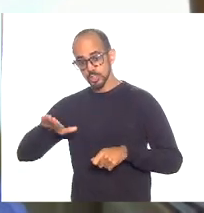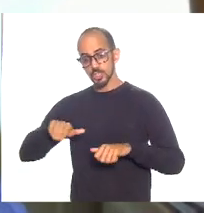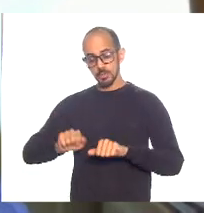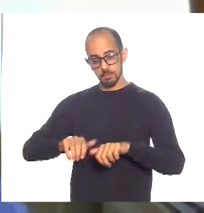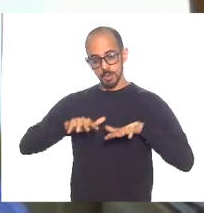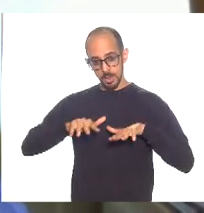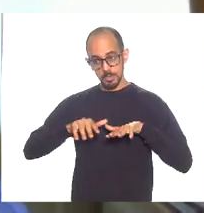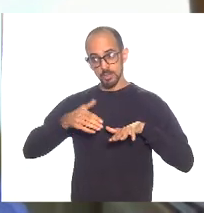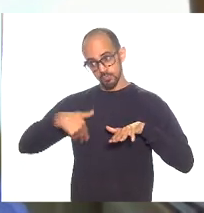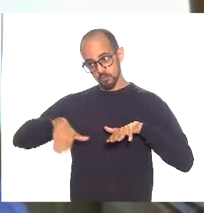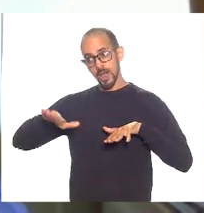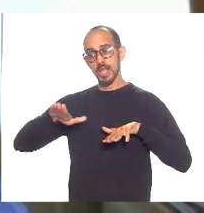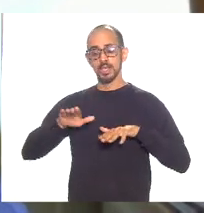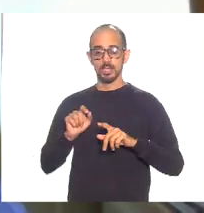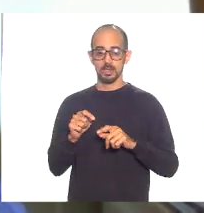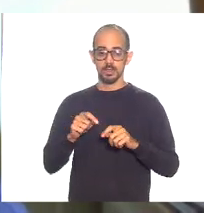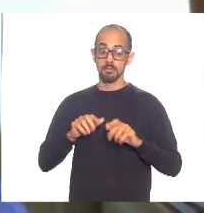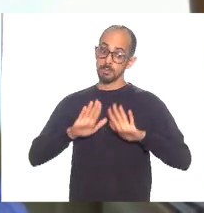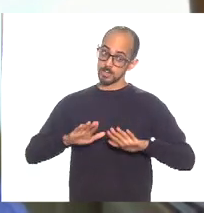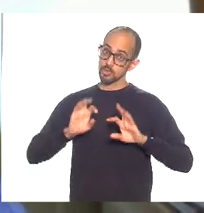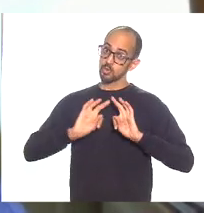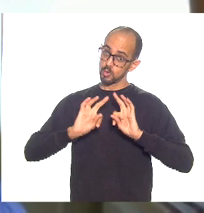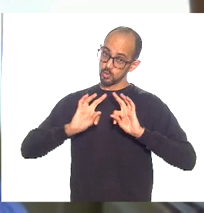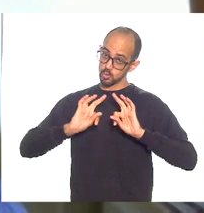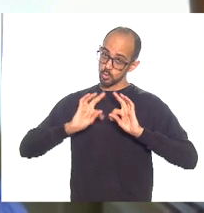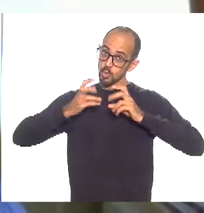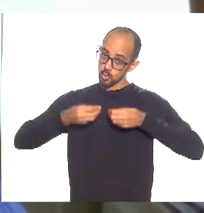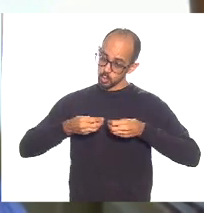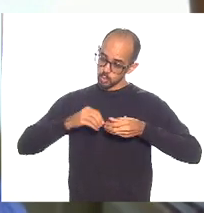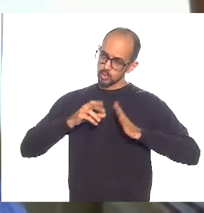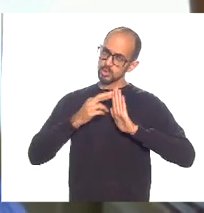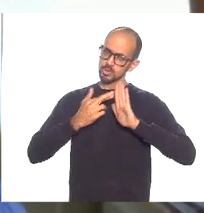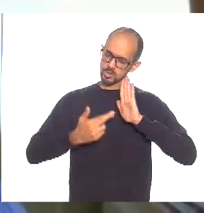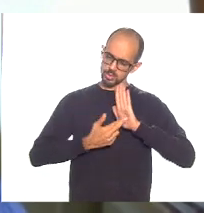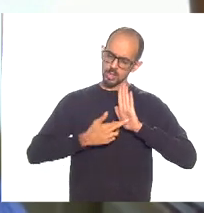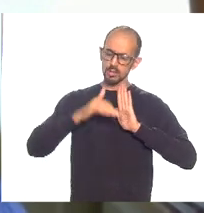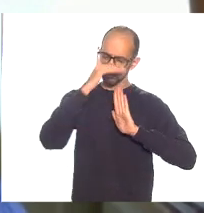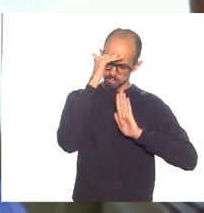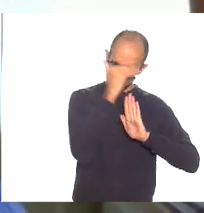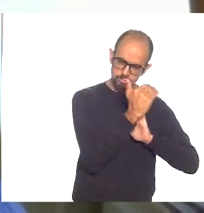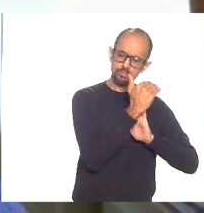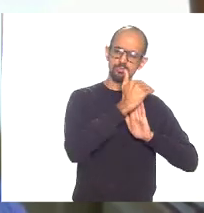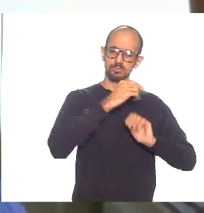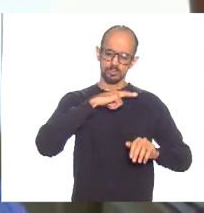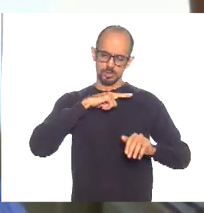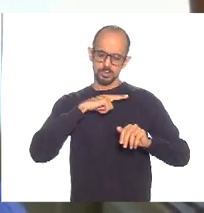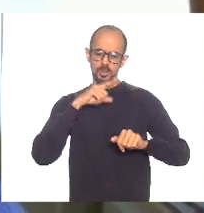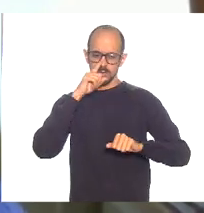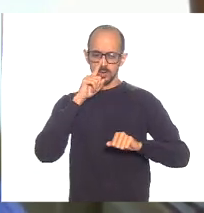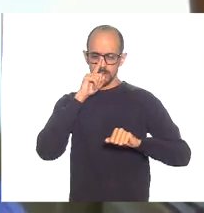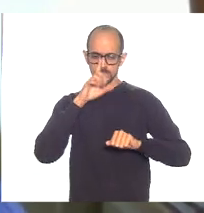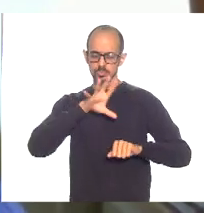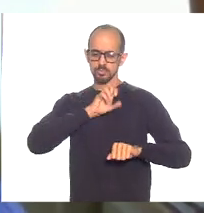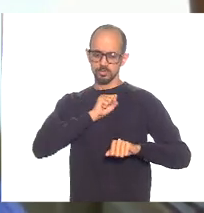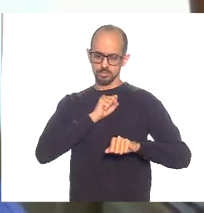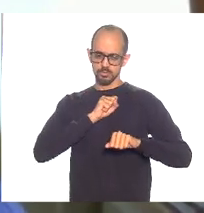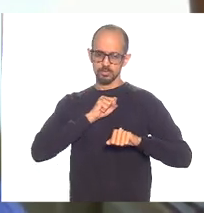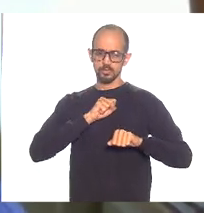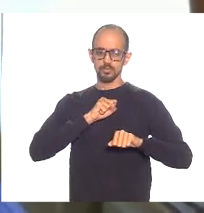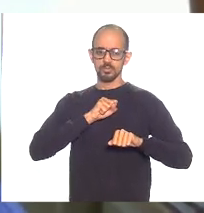vão. Mas com todos os cuidados devidos, visto que o índice de contaminação caiu